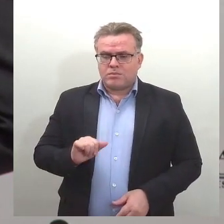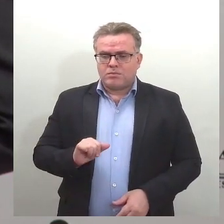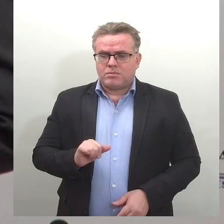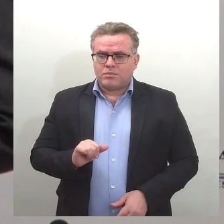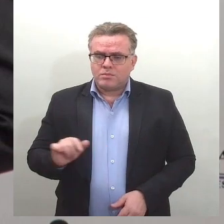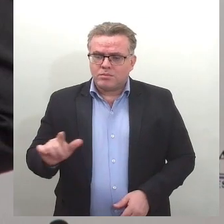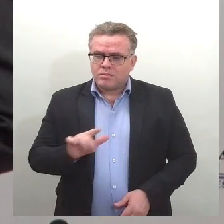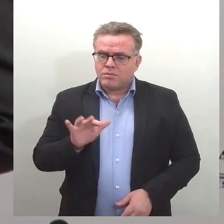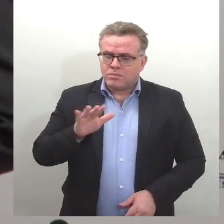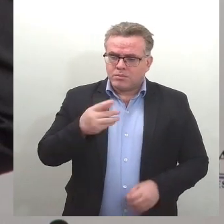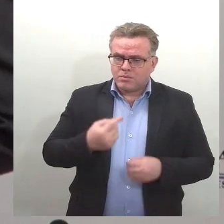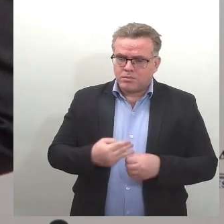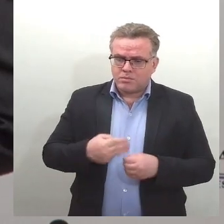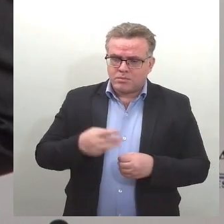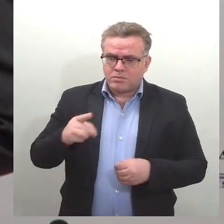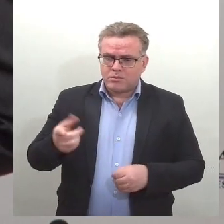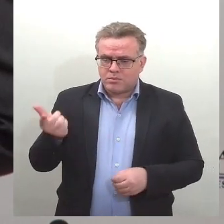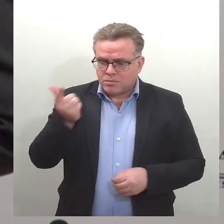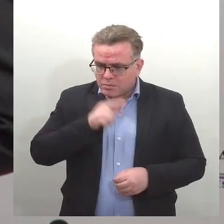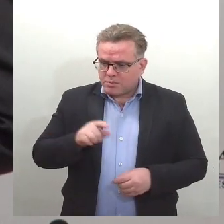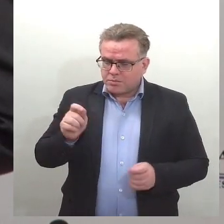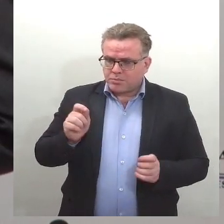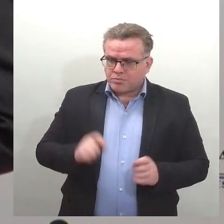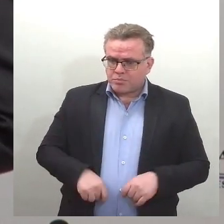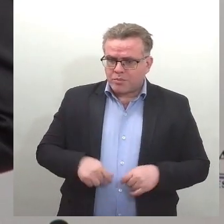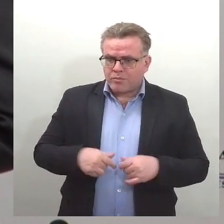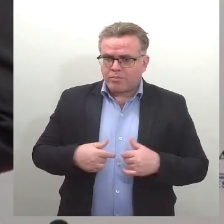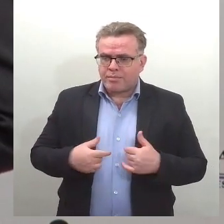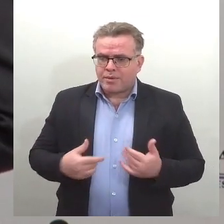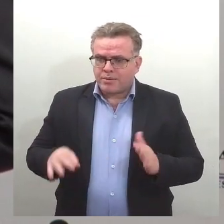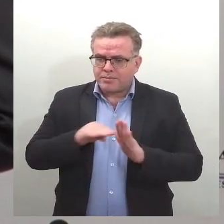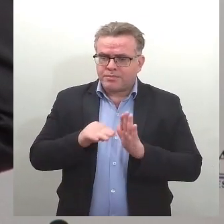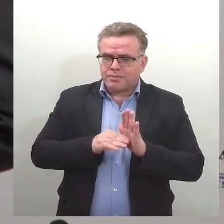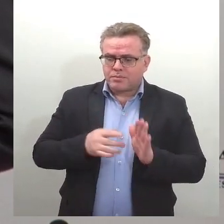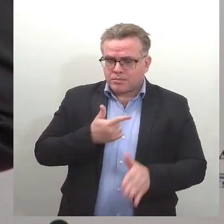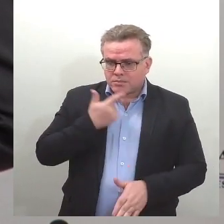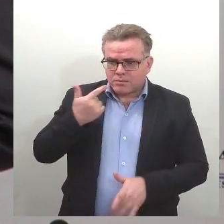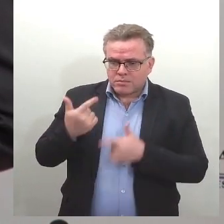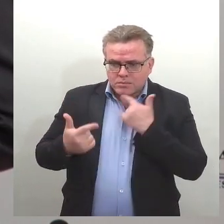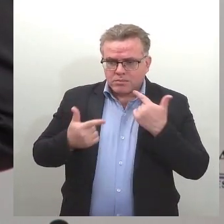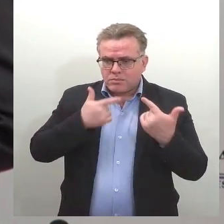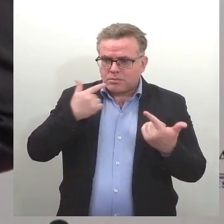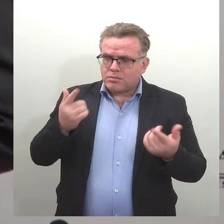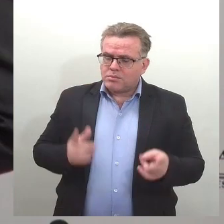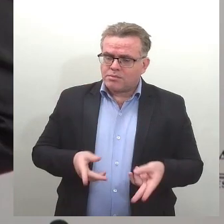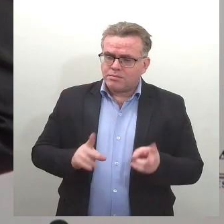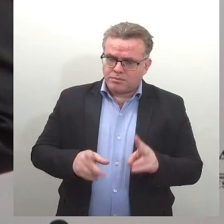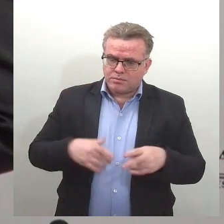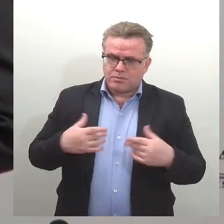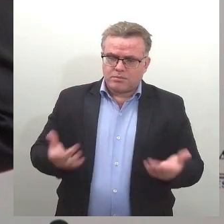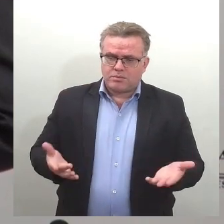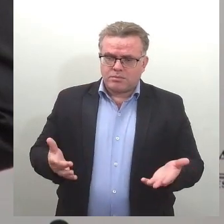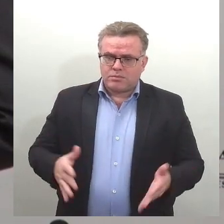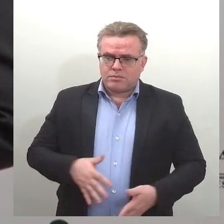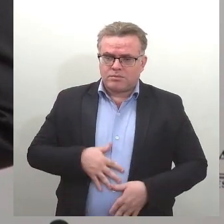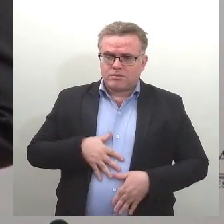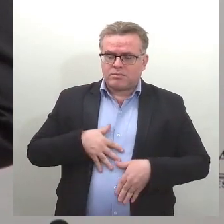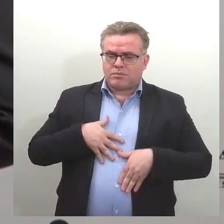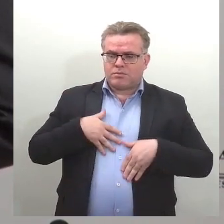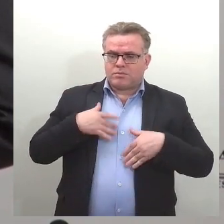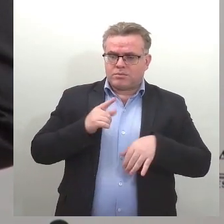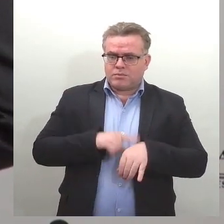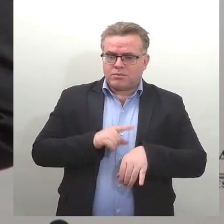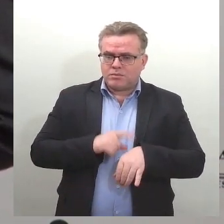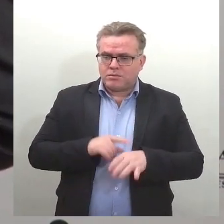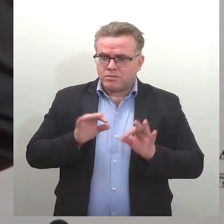contemplada com esse programa Sorria Lagarto. Você sente na hora da entrega, você